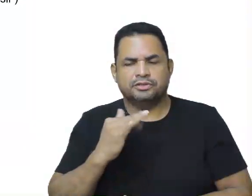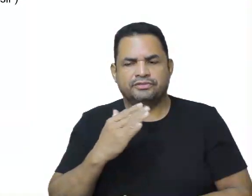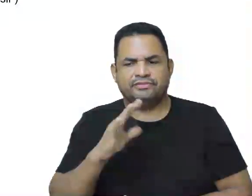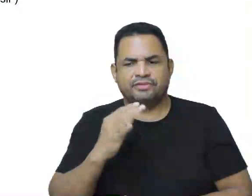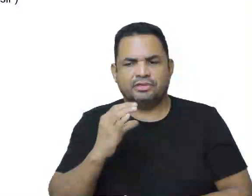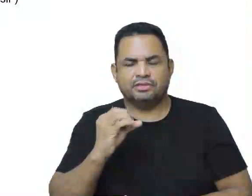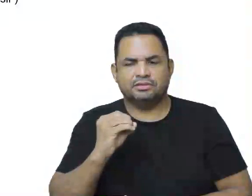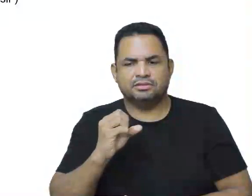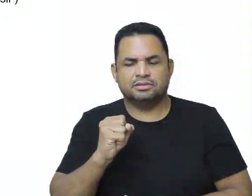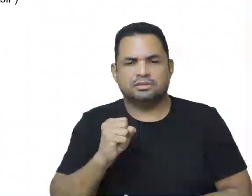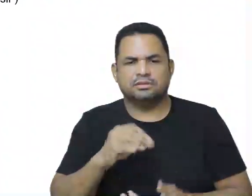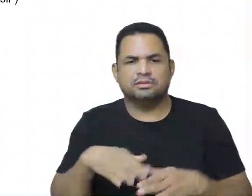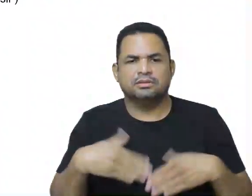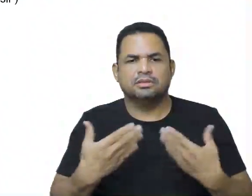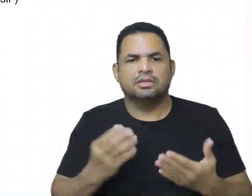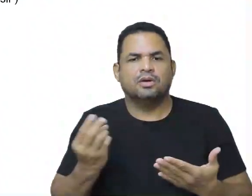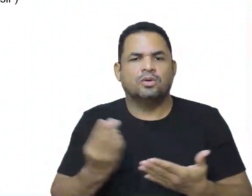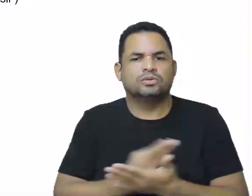em Nairobi em